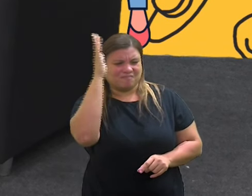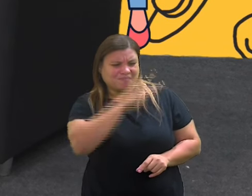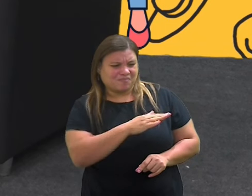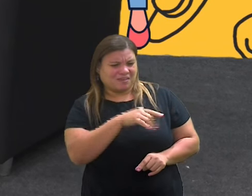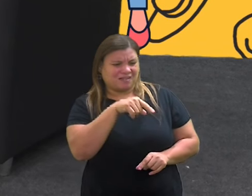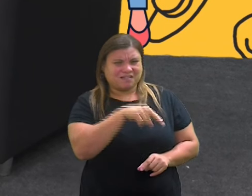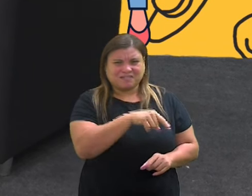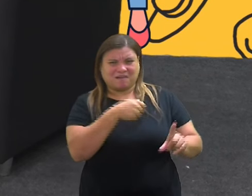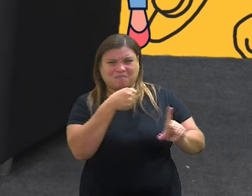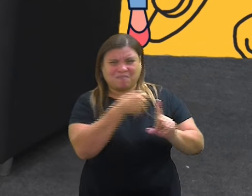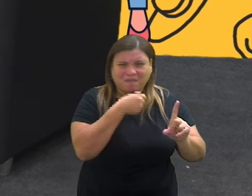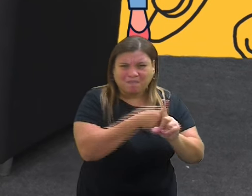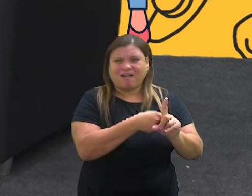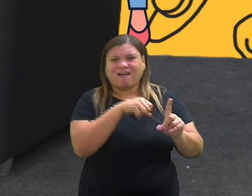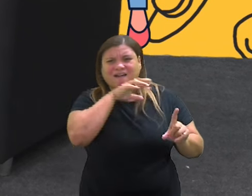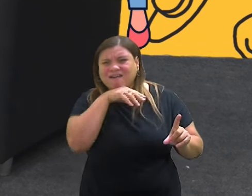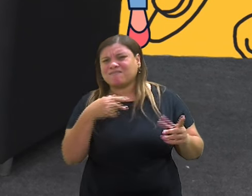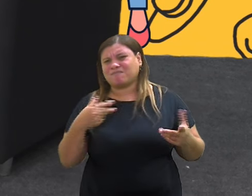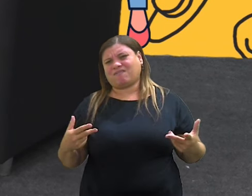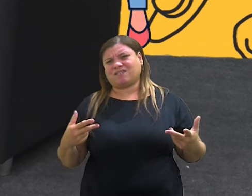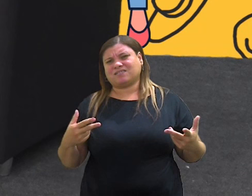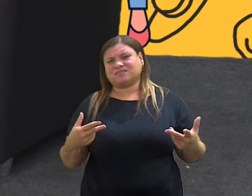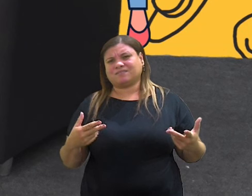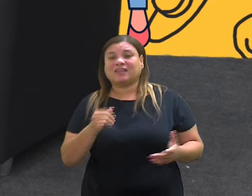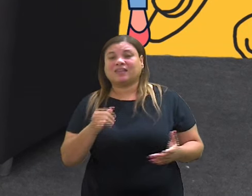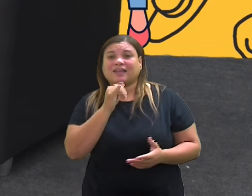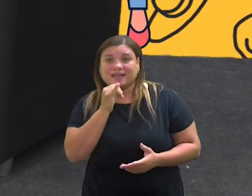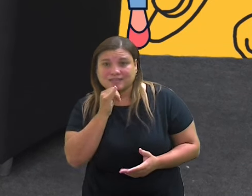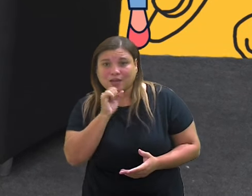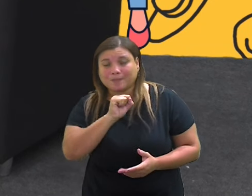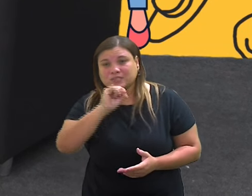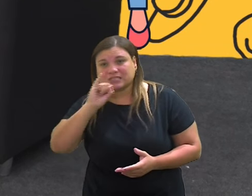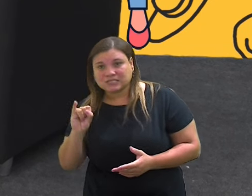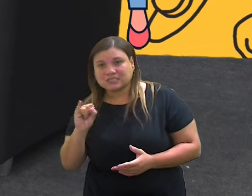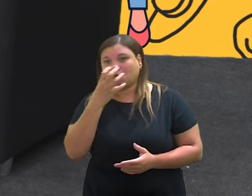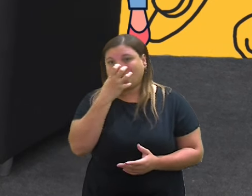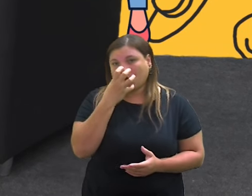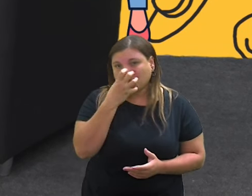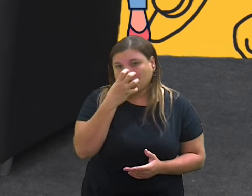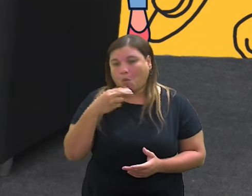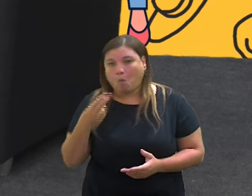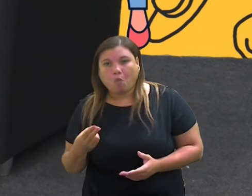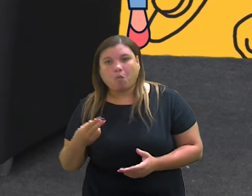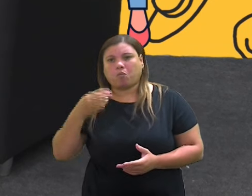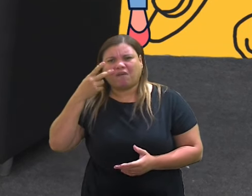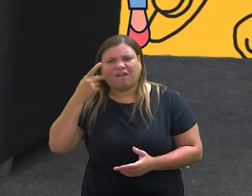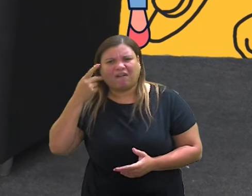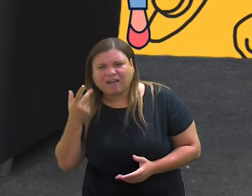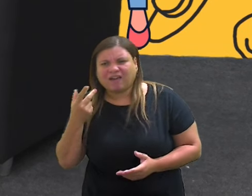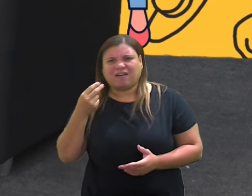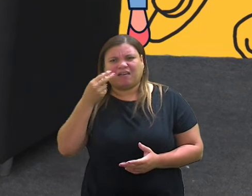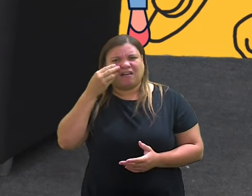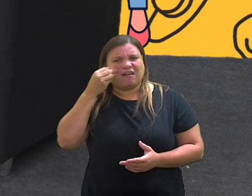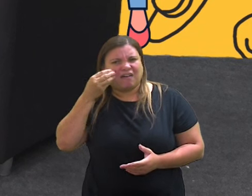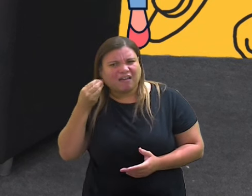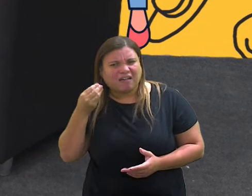locais pequenos sem possibilidade de circulação, sem higiene, não dar água, negar assistência veterinária se preciso, dentre